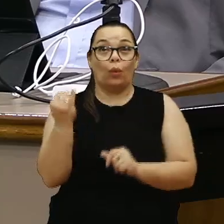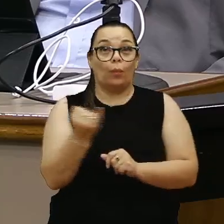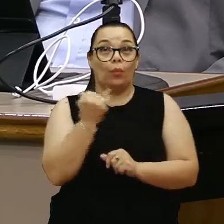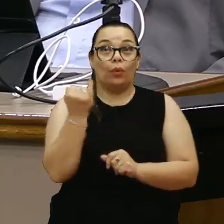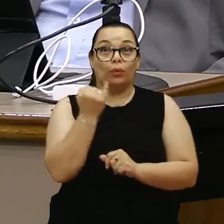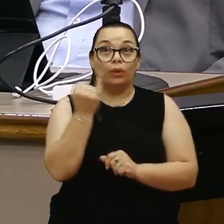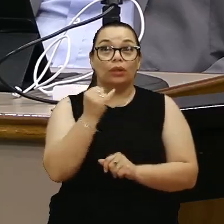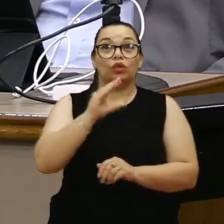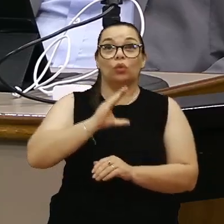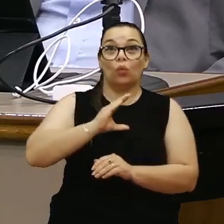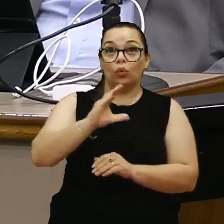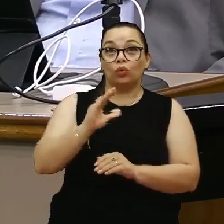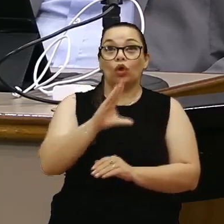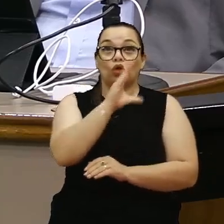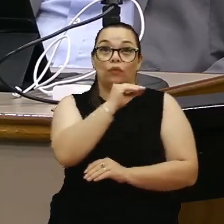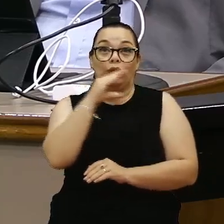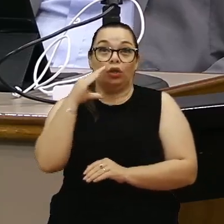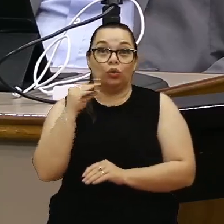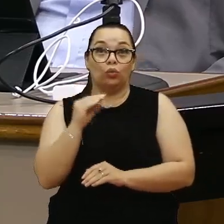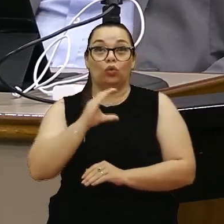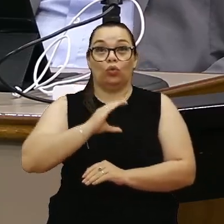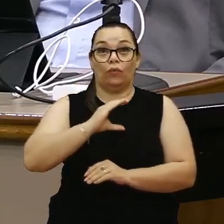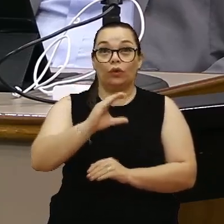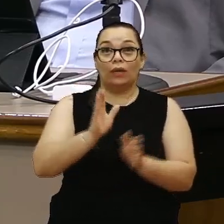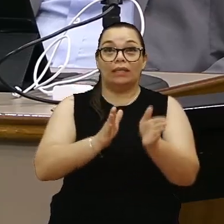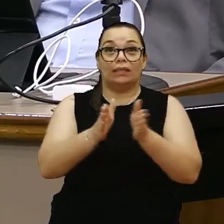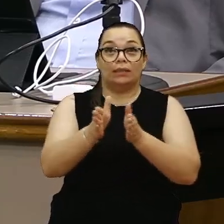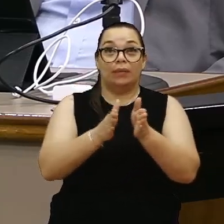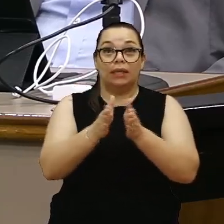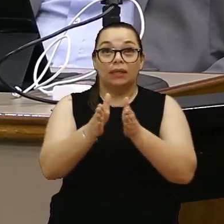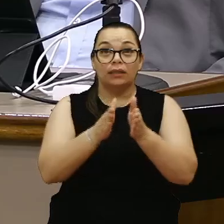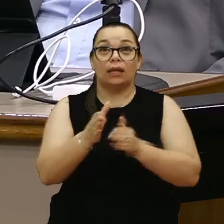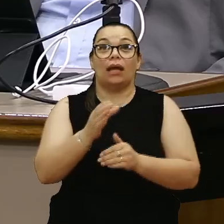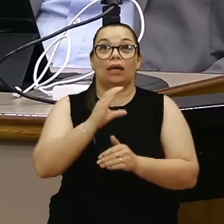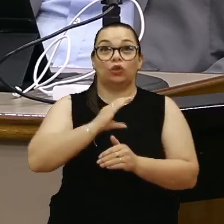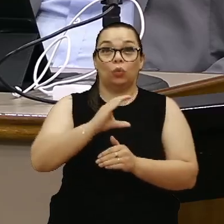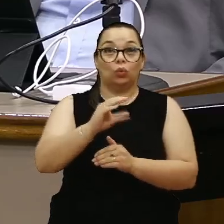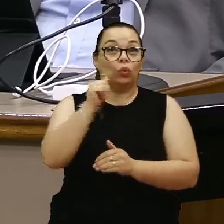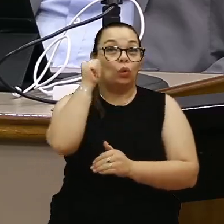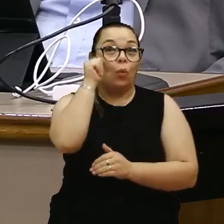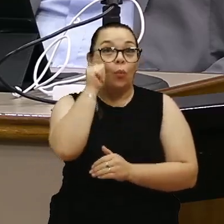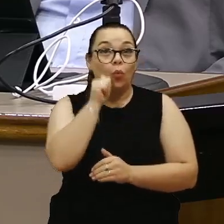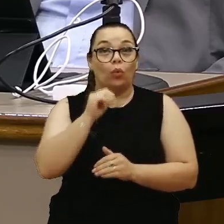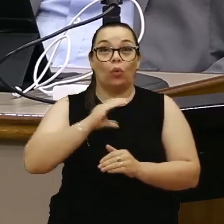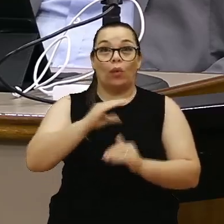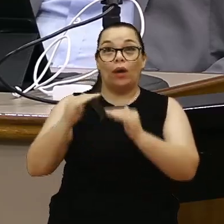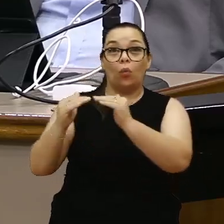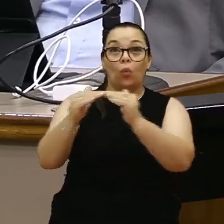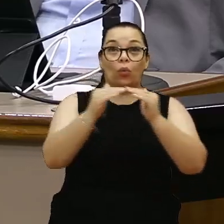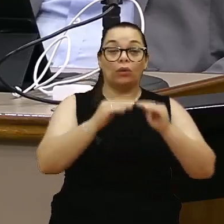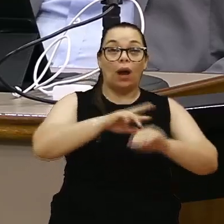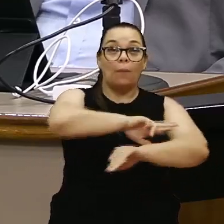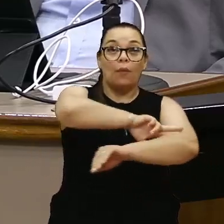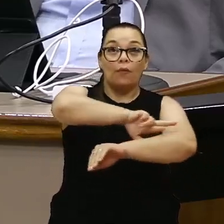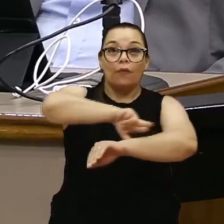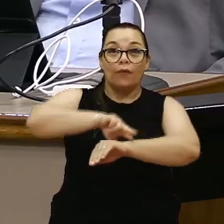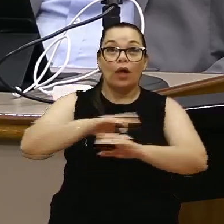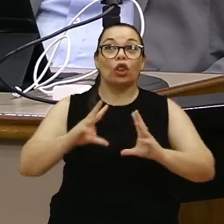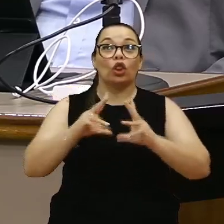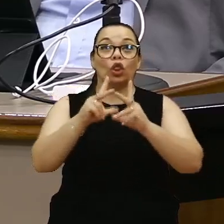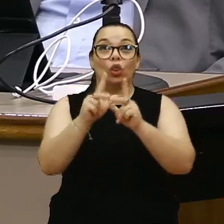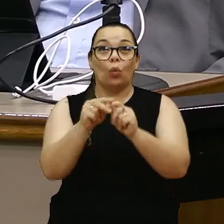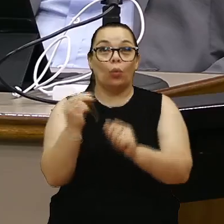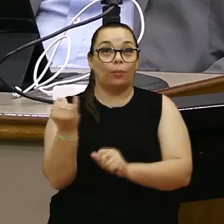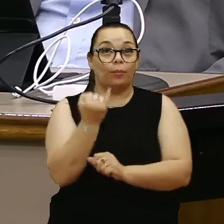então a coordenadoria da juventude, a da acessibilidade, a das mulheres, a da igualdade racial, todas elas são